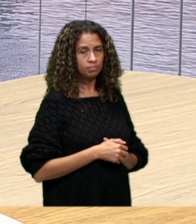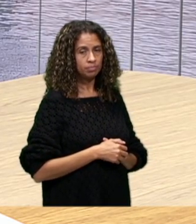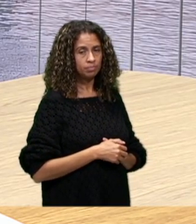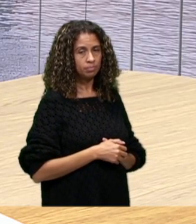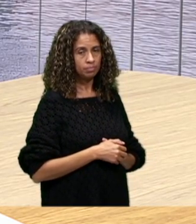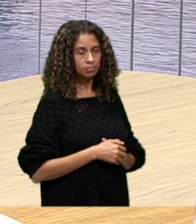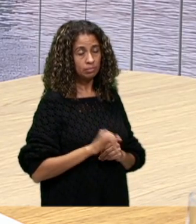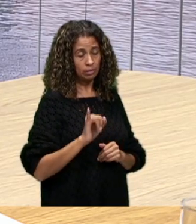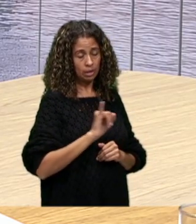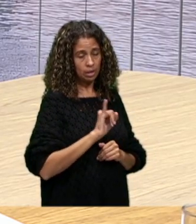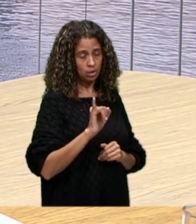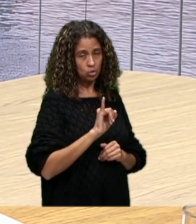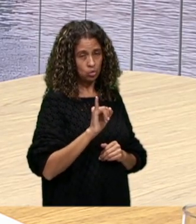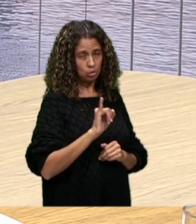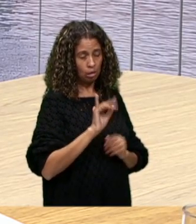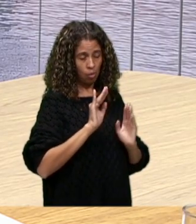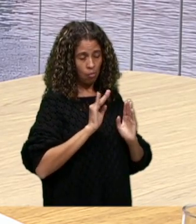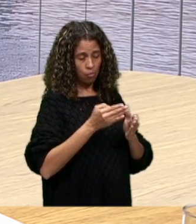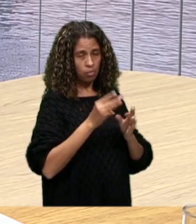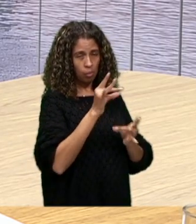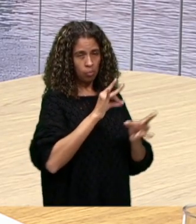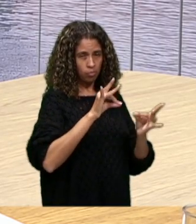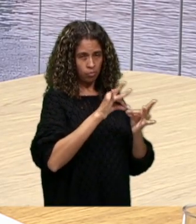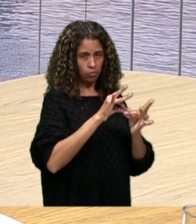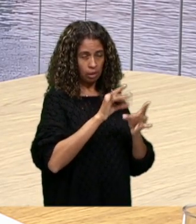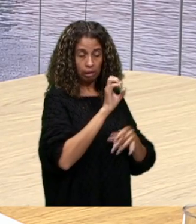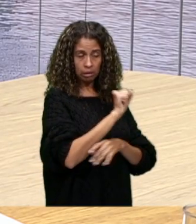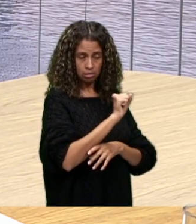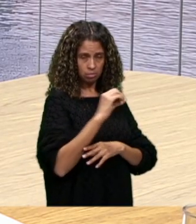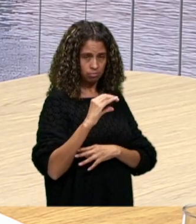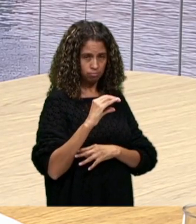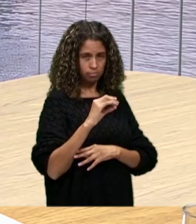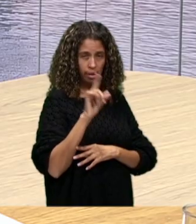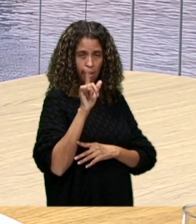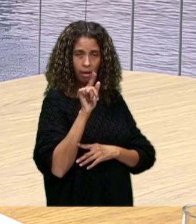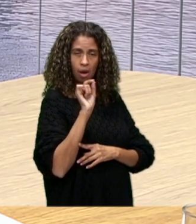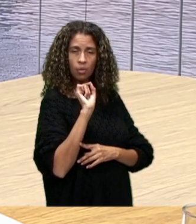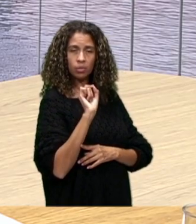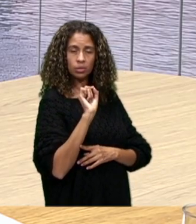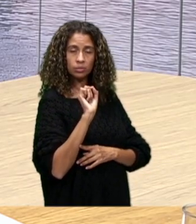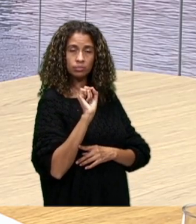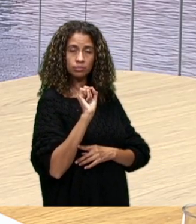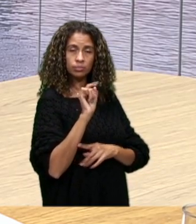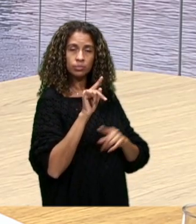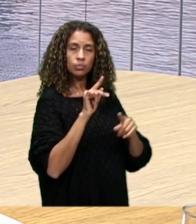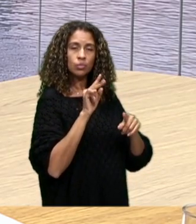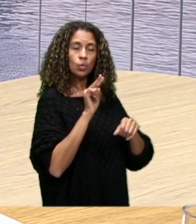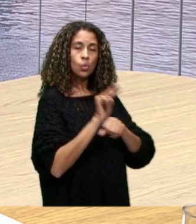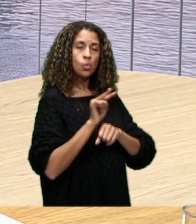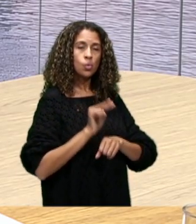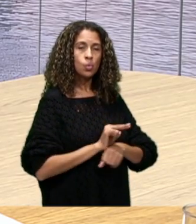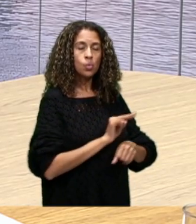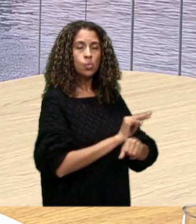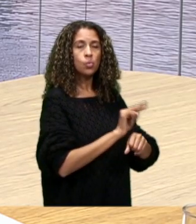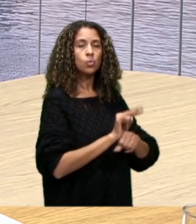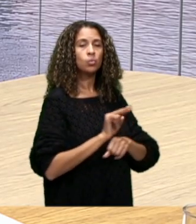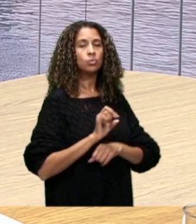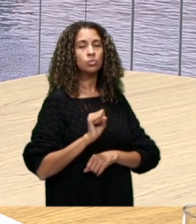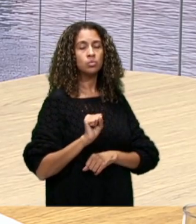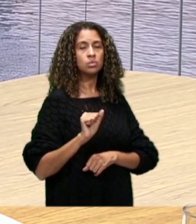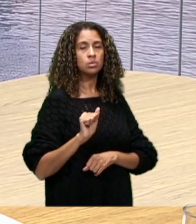de Itajaí especificamente, do estado de Santa Catarina, que é a questão da manutenção dos cardumes,